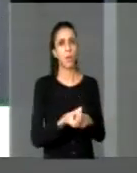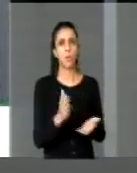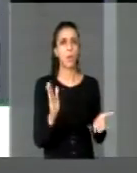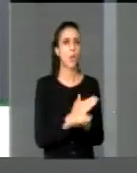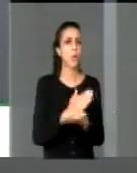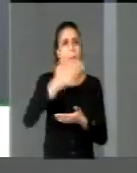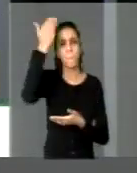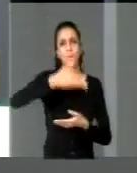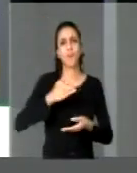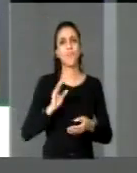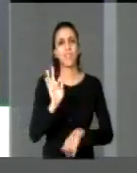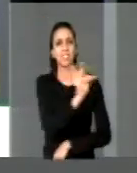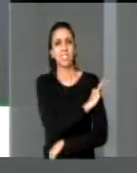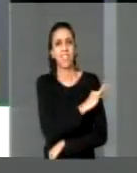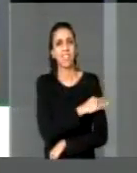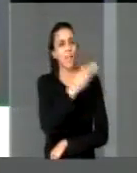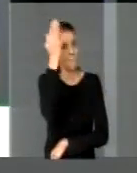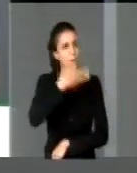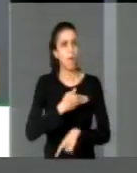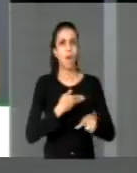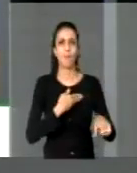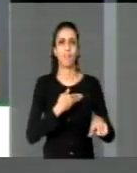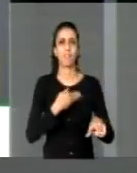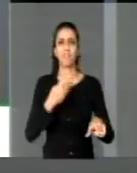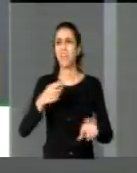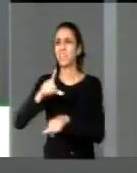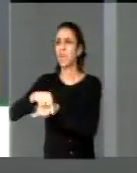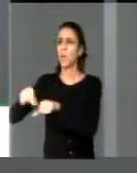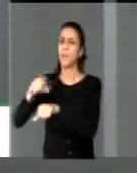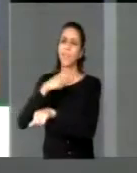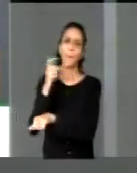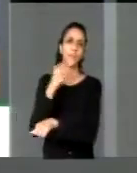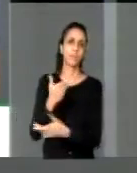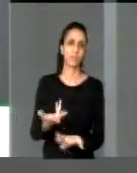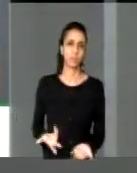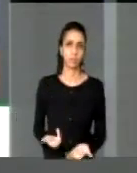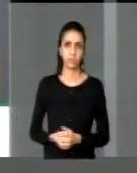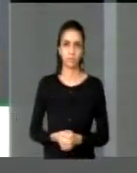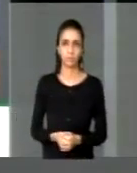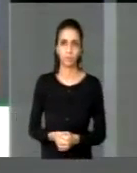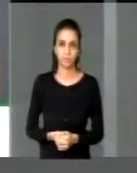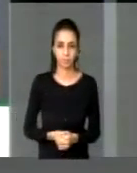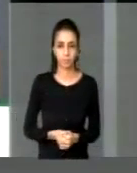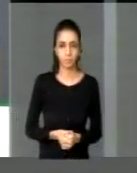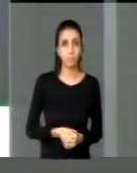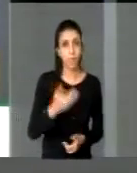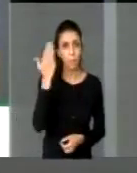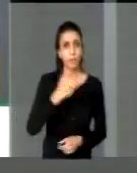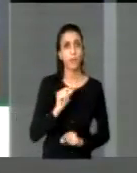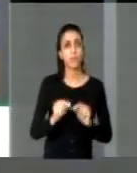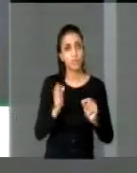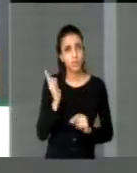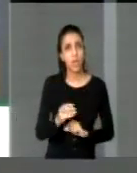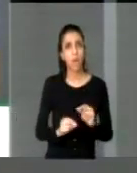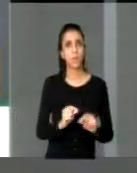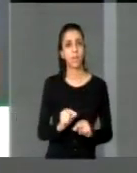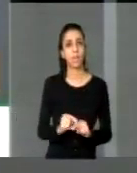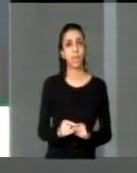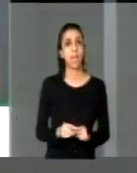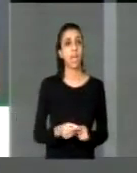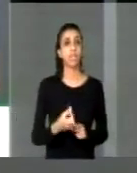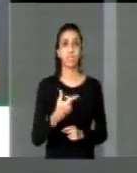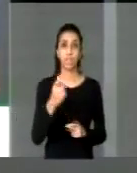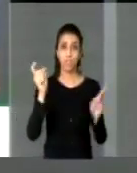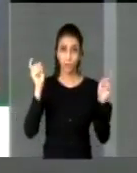dos números. Já foi demonstrado largamente que o principal fator que influencia as decisões de investimento